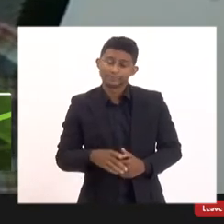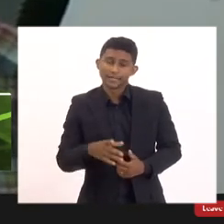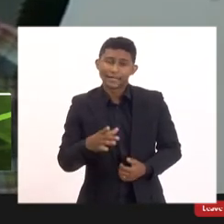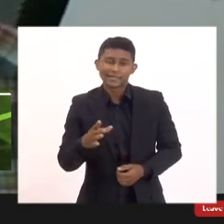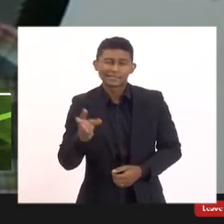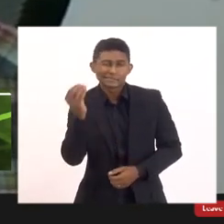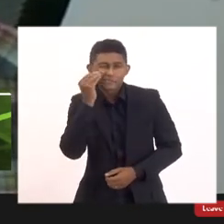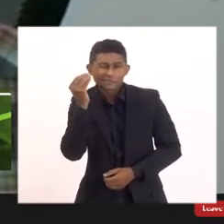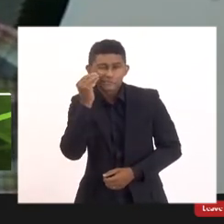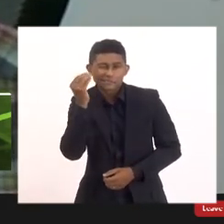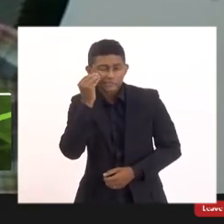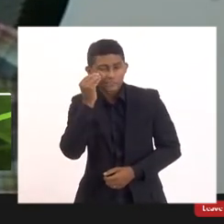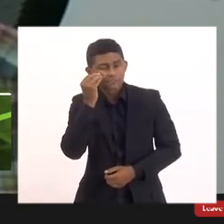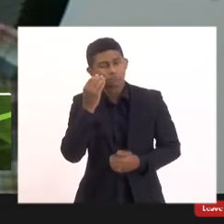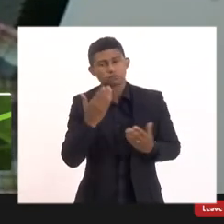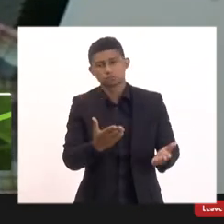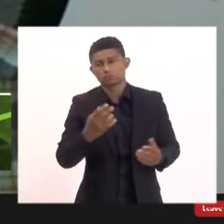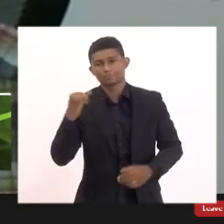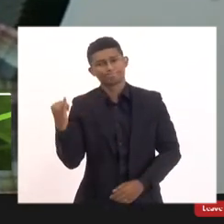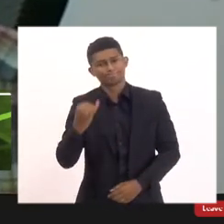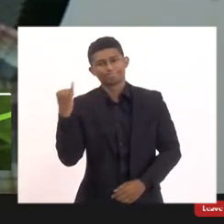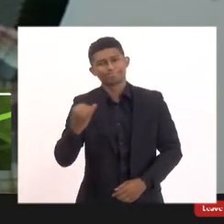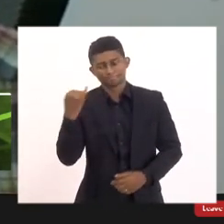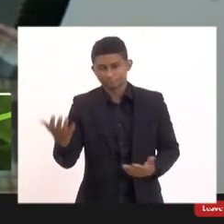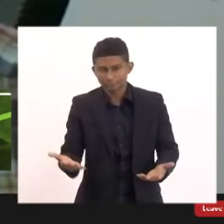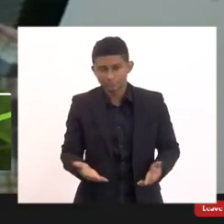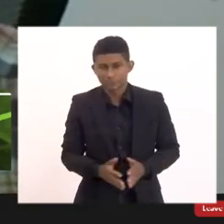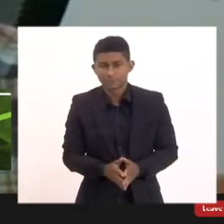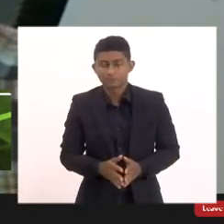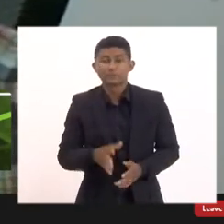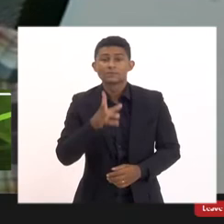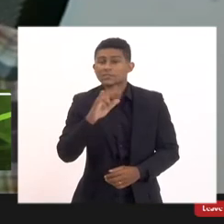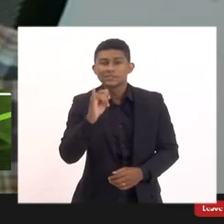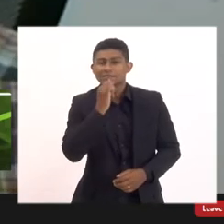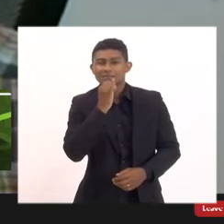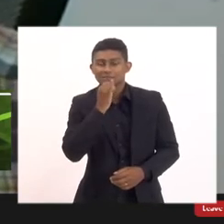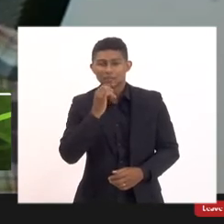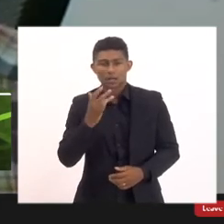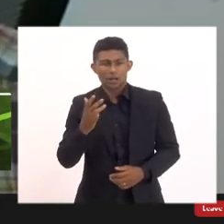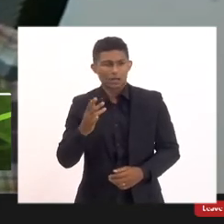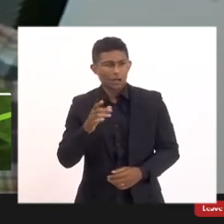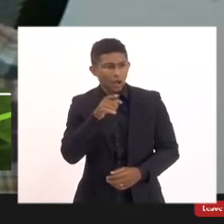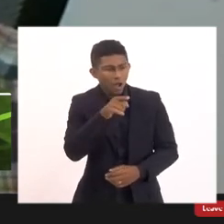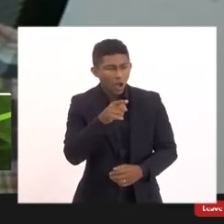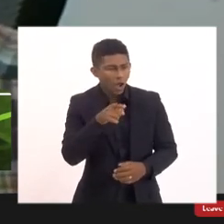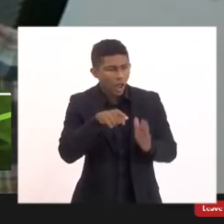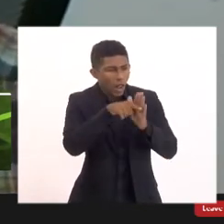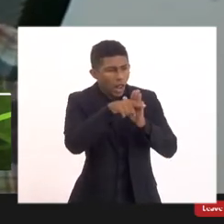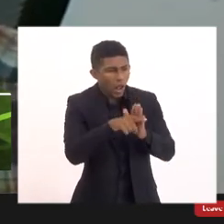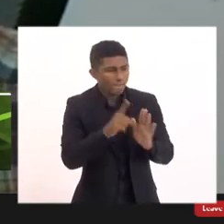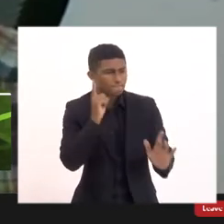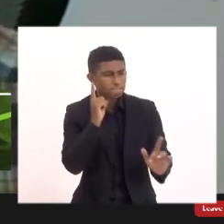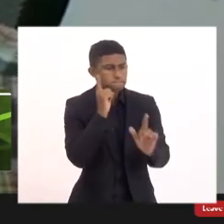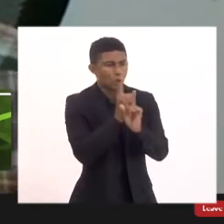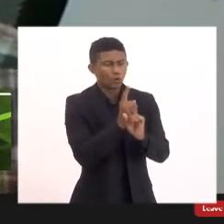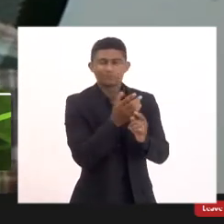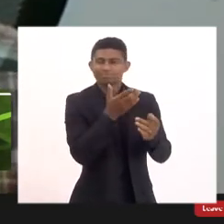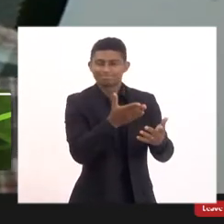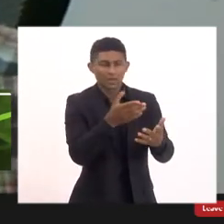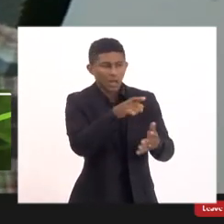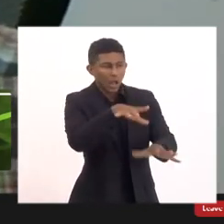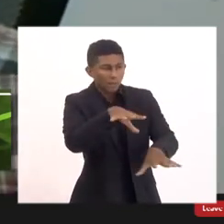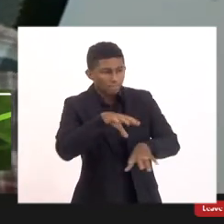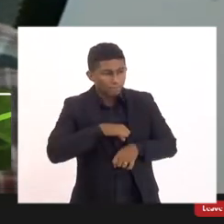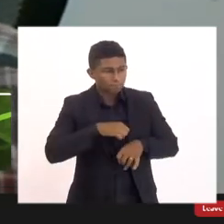Isso é central, né? Diante da informação de um caso positivo, a gente deve incentivar o rastreamento de contato nas escolas.